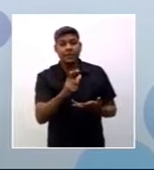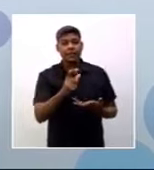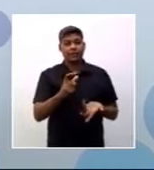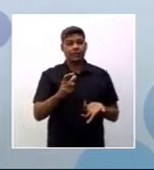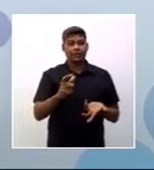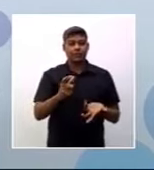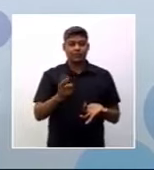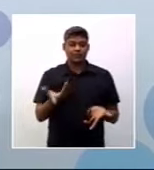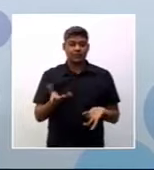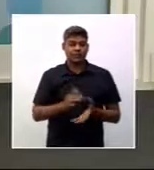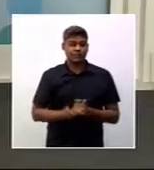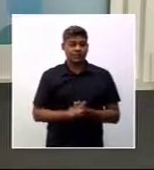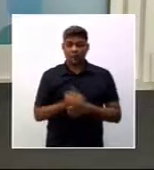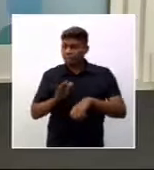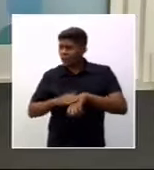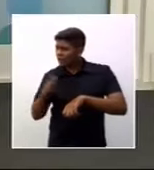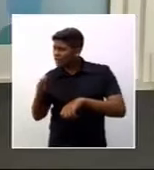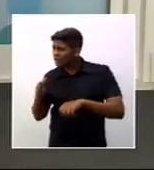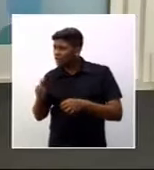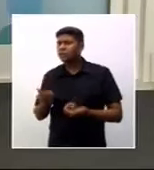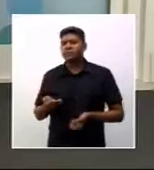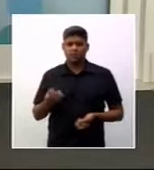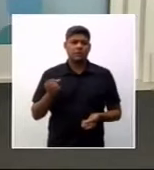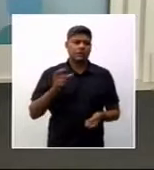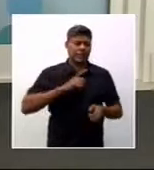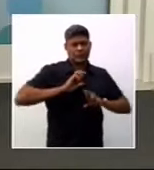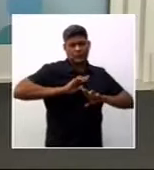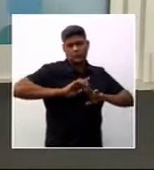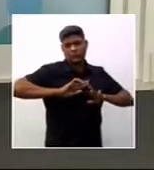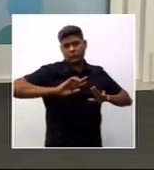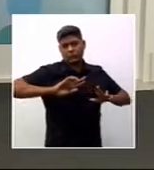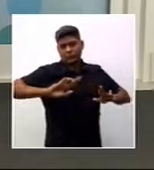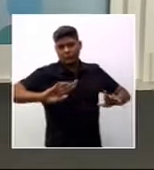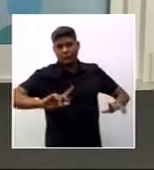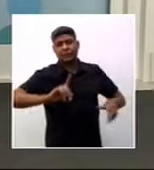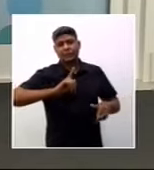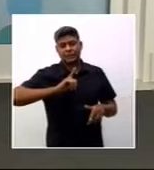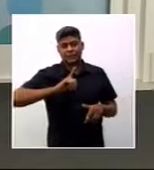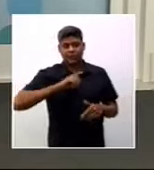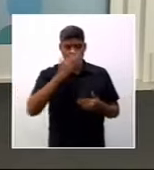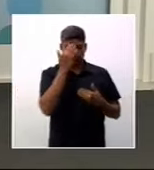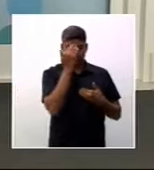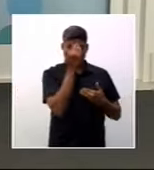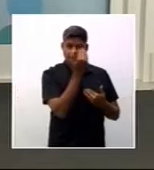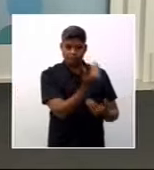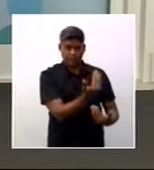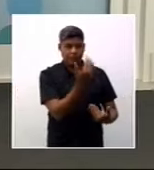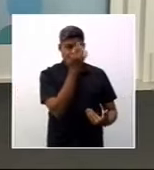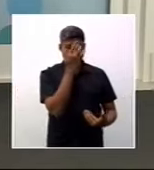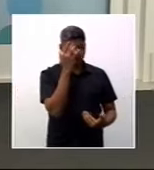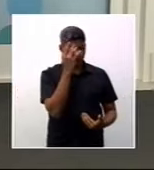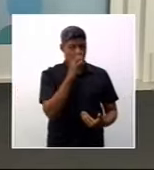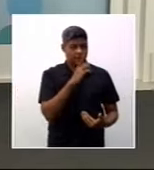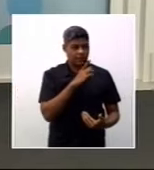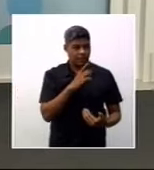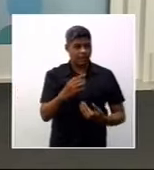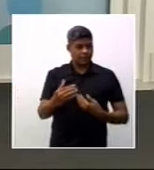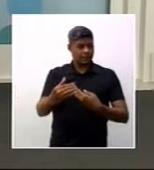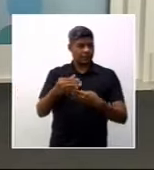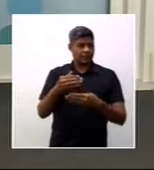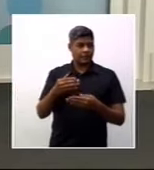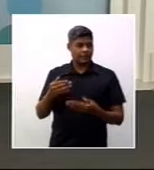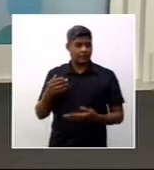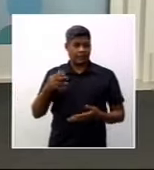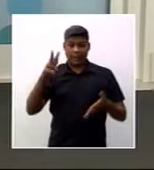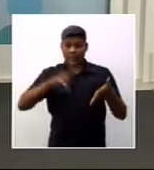tá mas mais um monte um monte de várias bom obrigada viu gente os elogios da